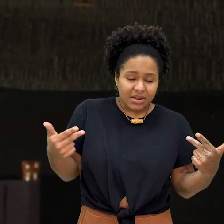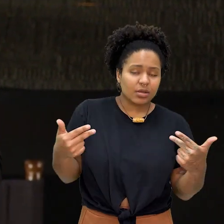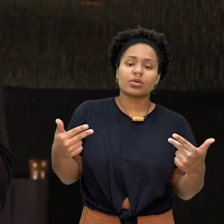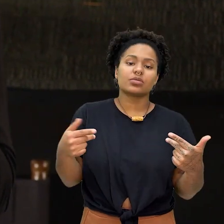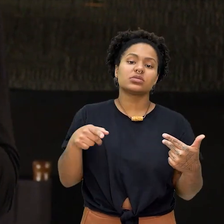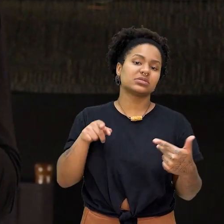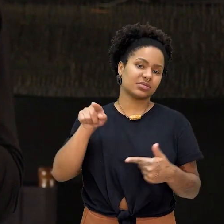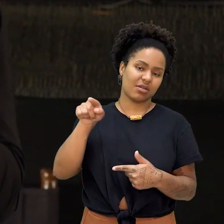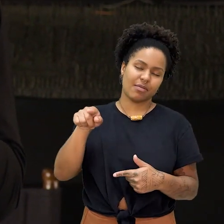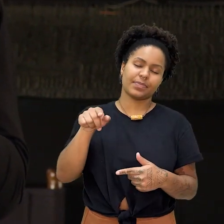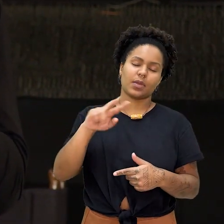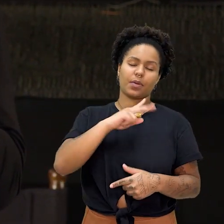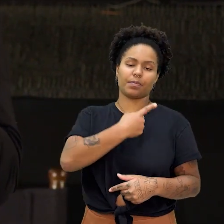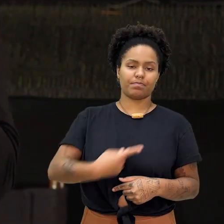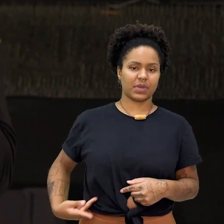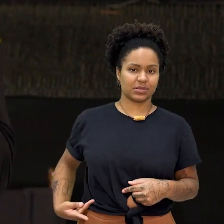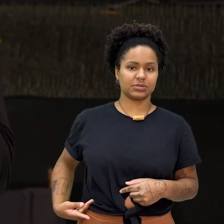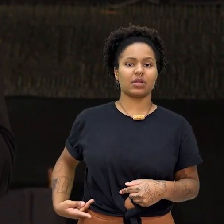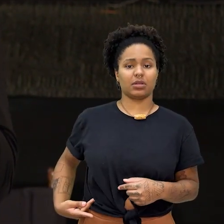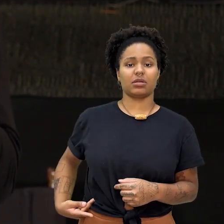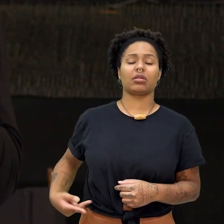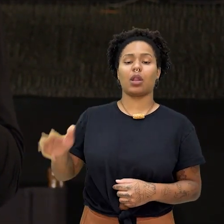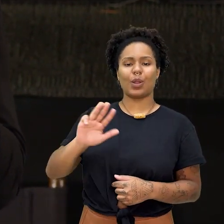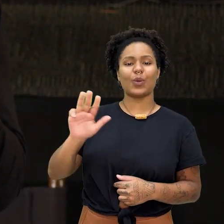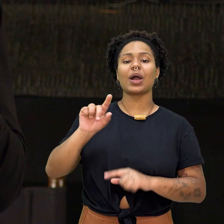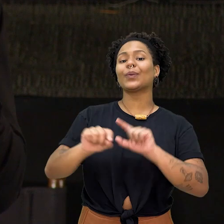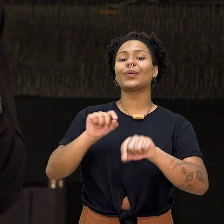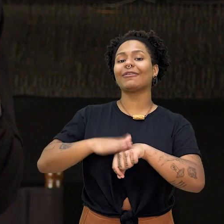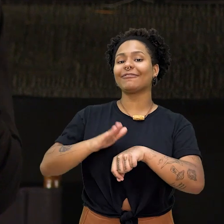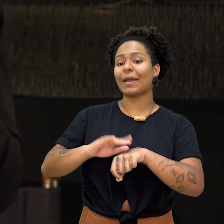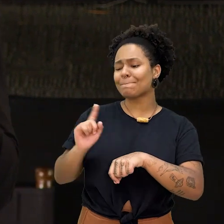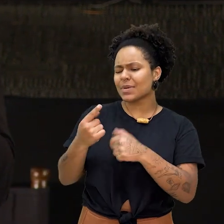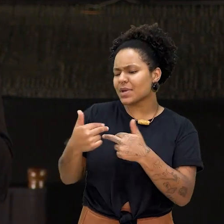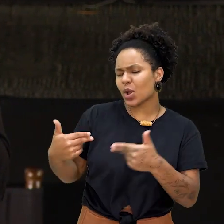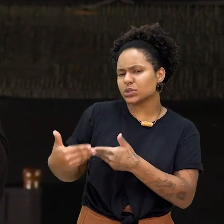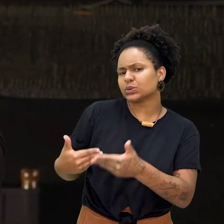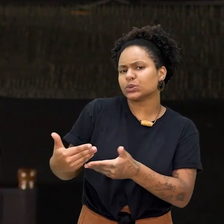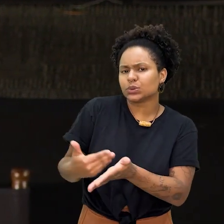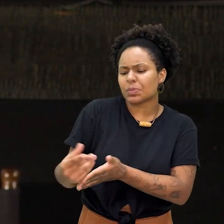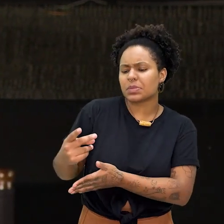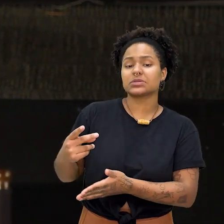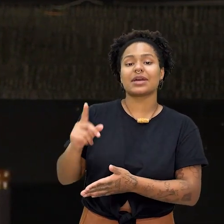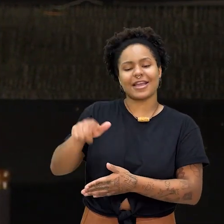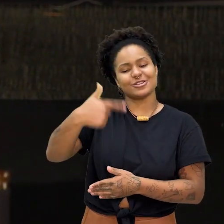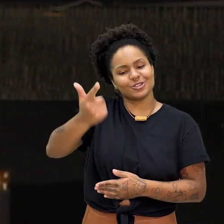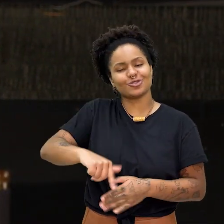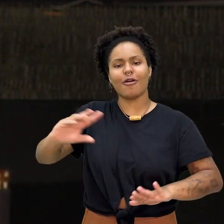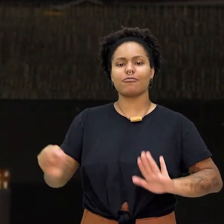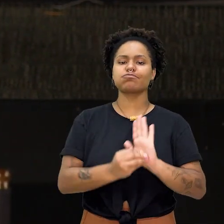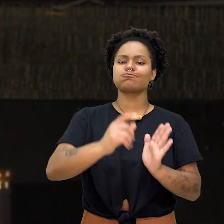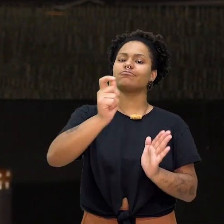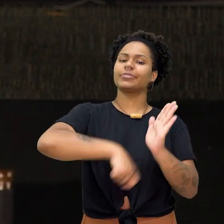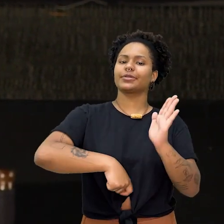medidas do presidente Lula foi novamente